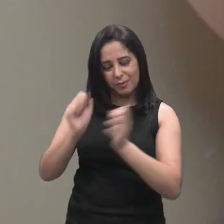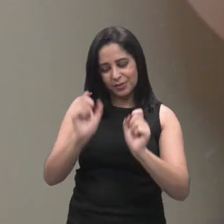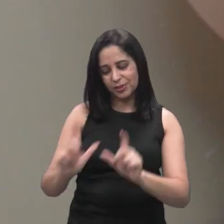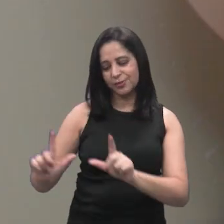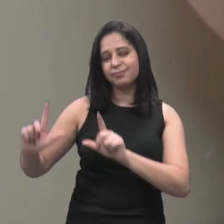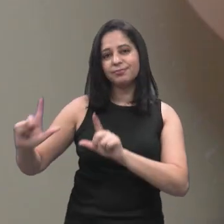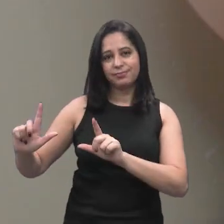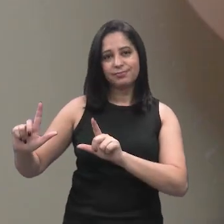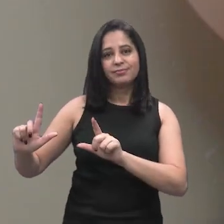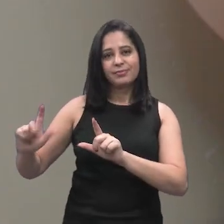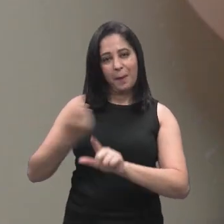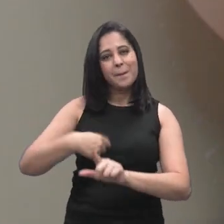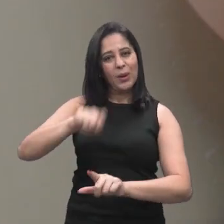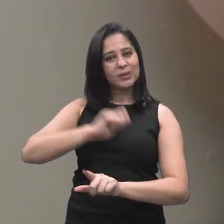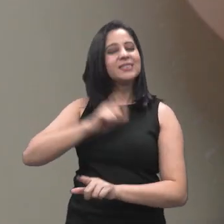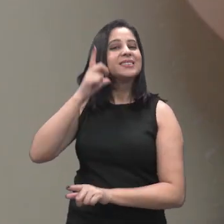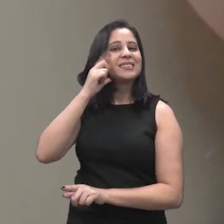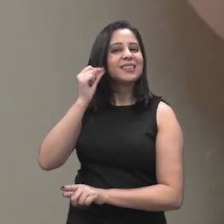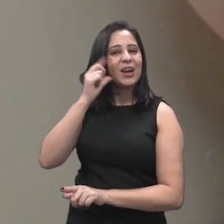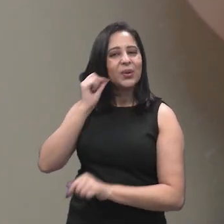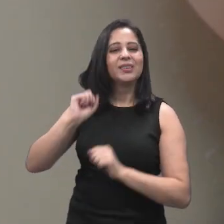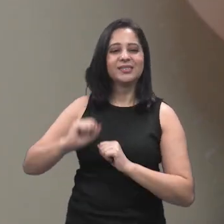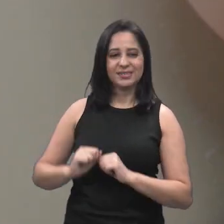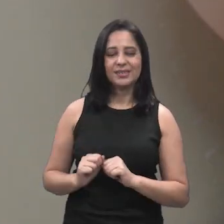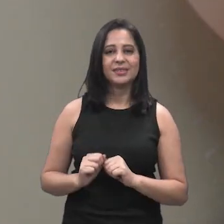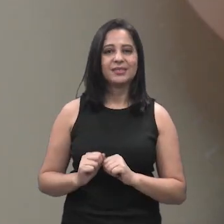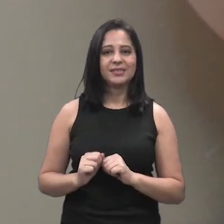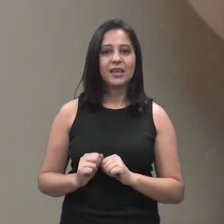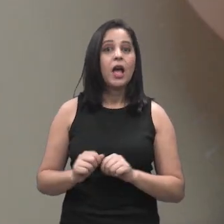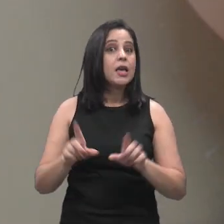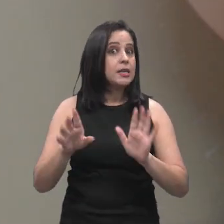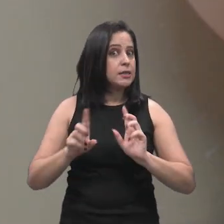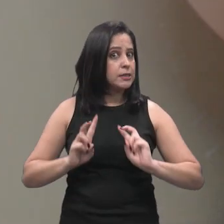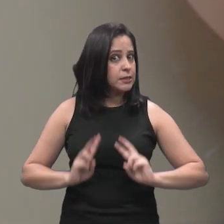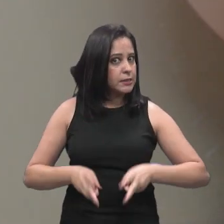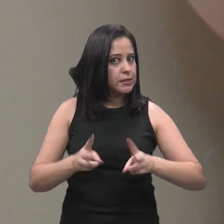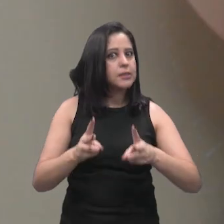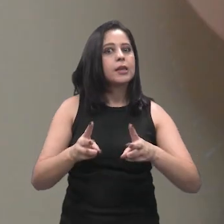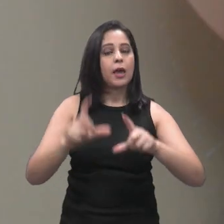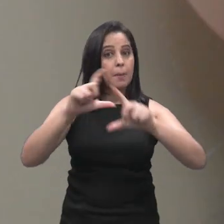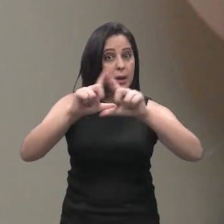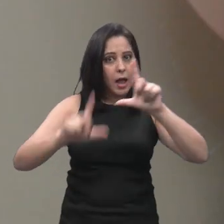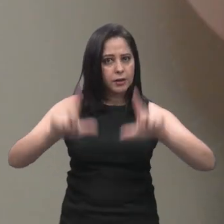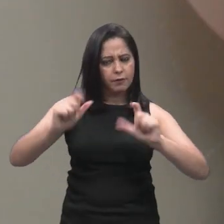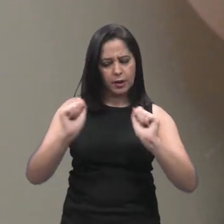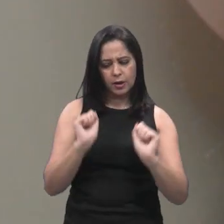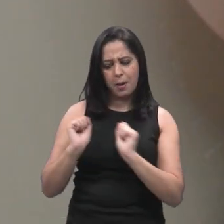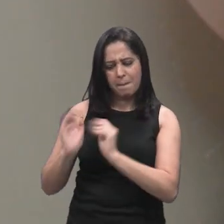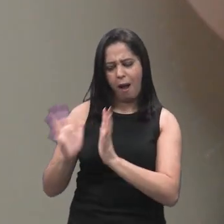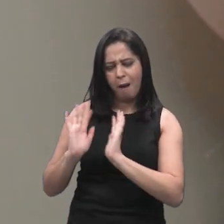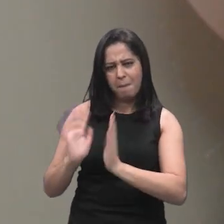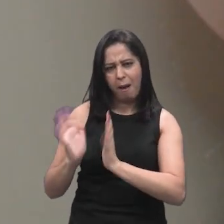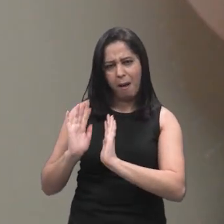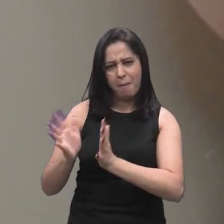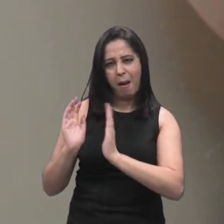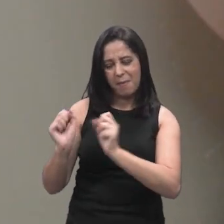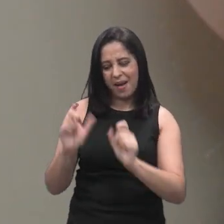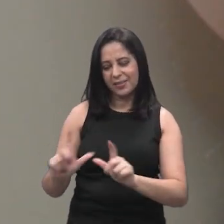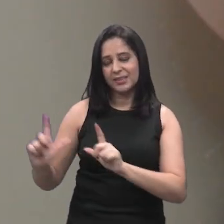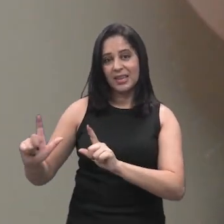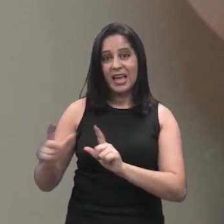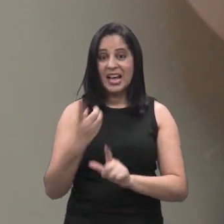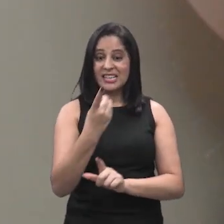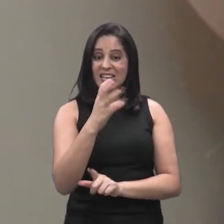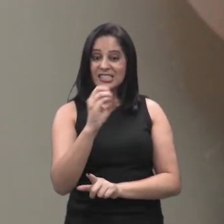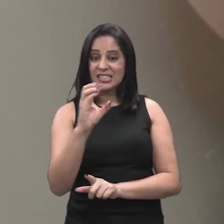aqui. Eu gostaria de agradecer nossa equipe de intérpretes de Libras que estiveram com a gente durante todo este programa e